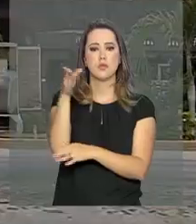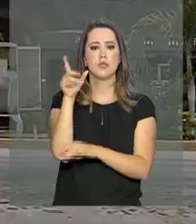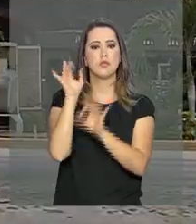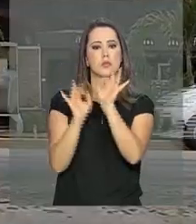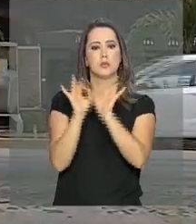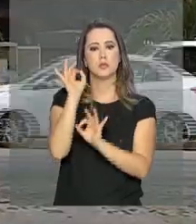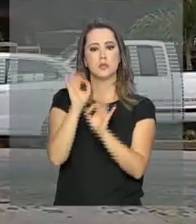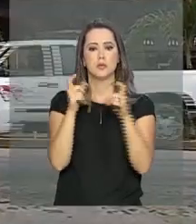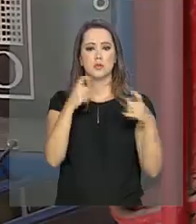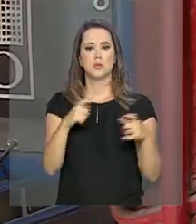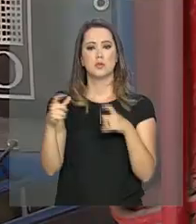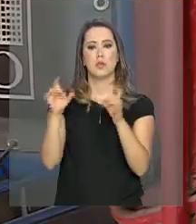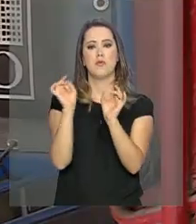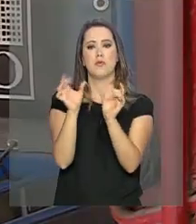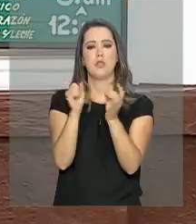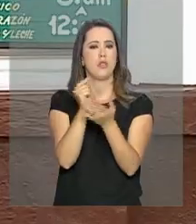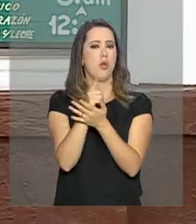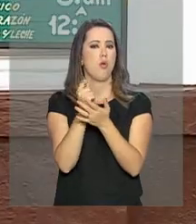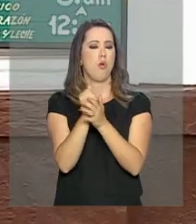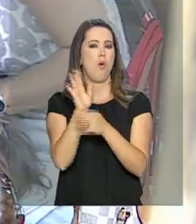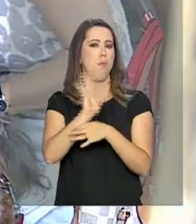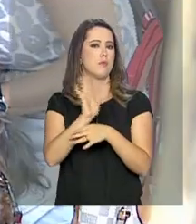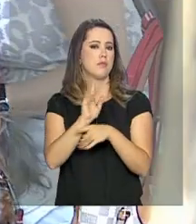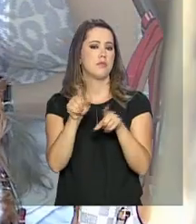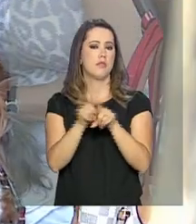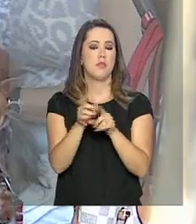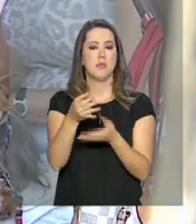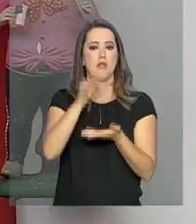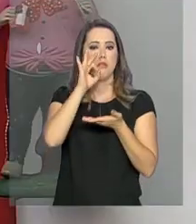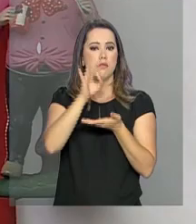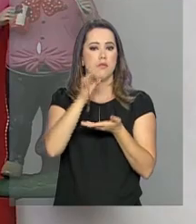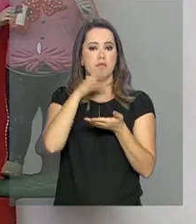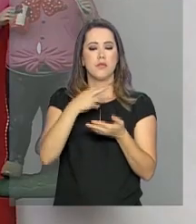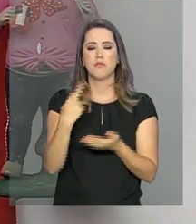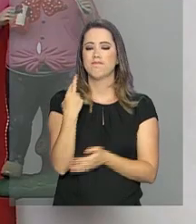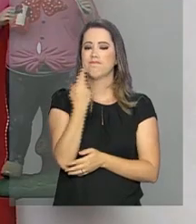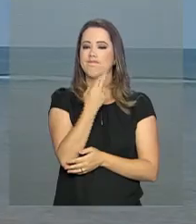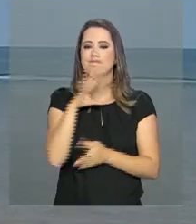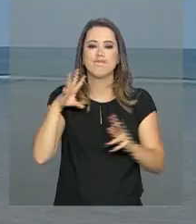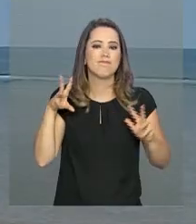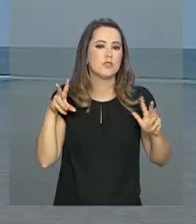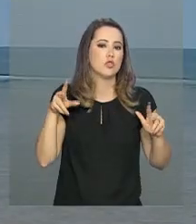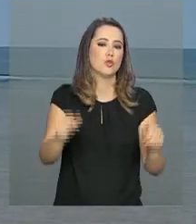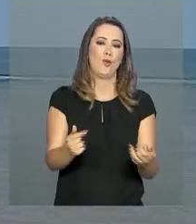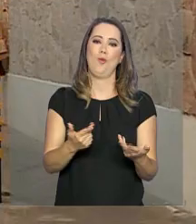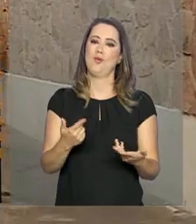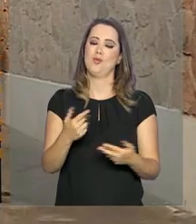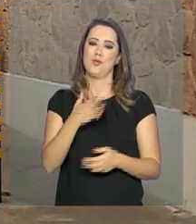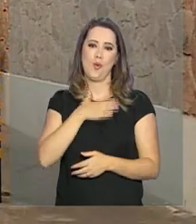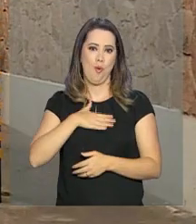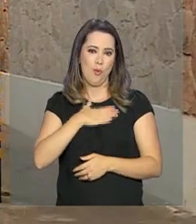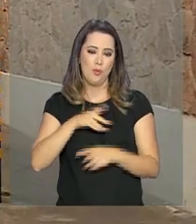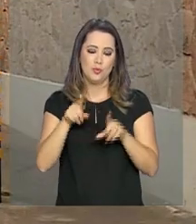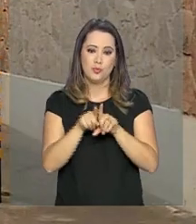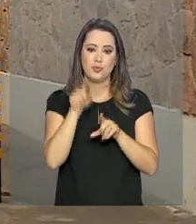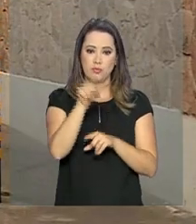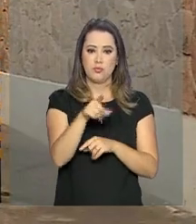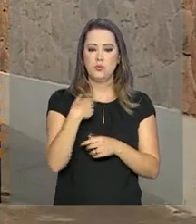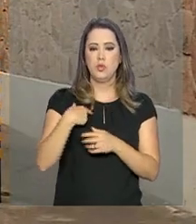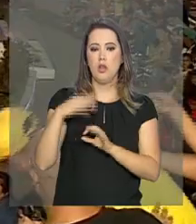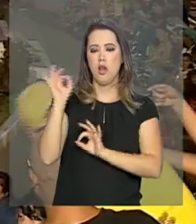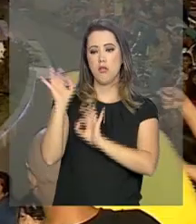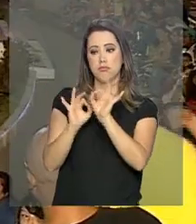eventos centros comerciais cinemas cafés e restaurantes de todos os tipos a beleza natural aliada às construções